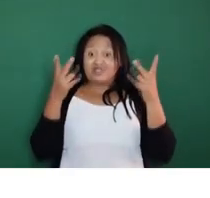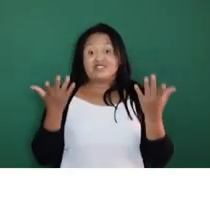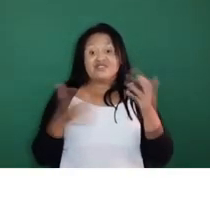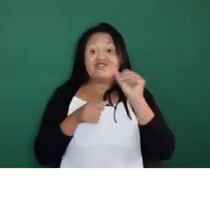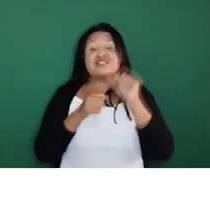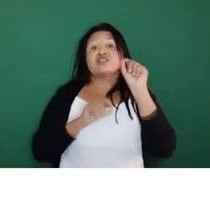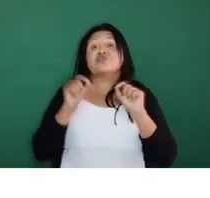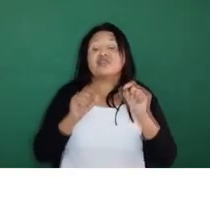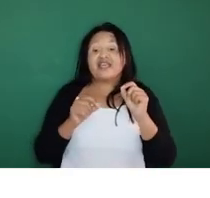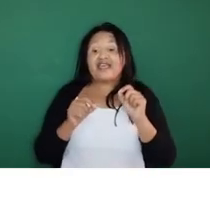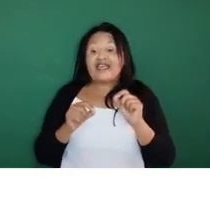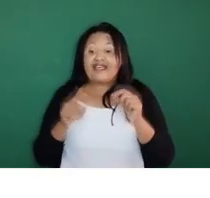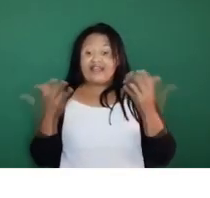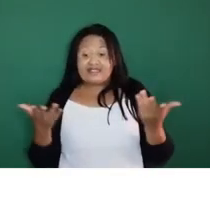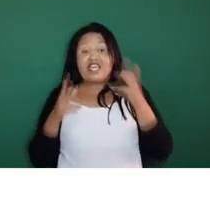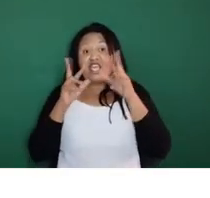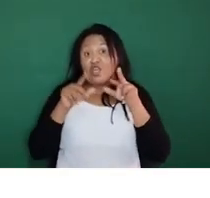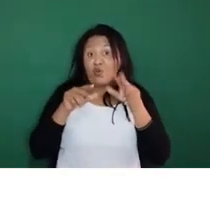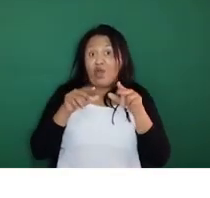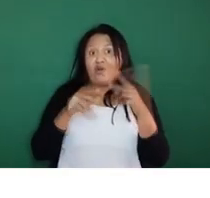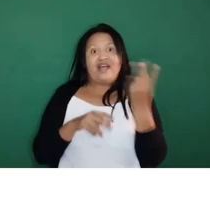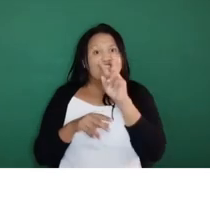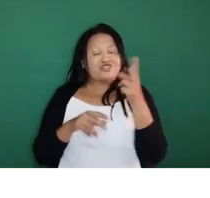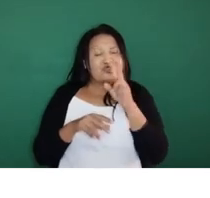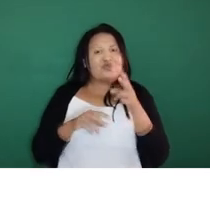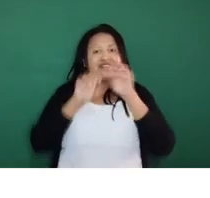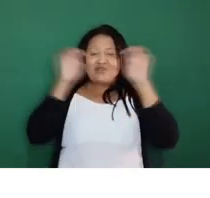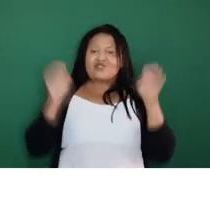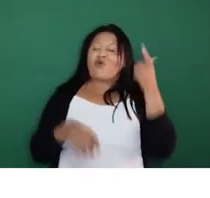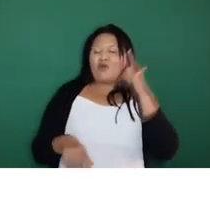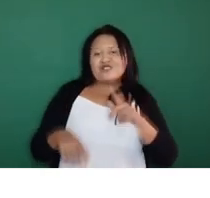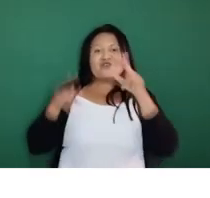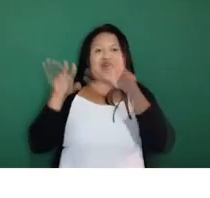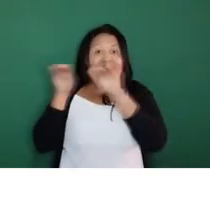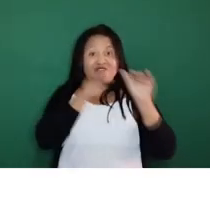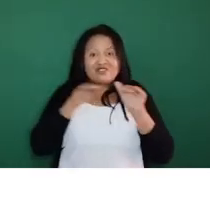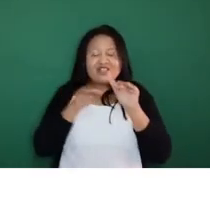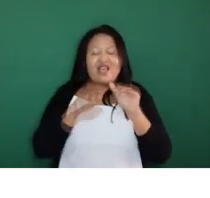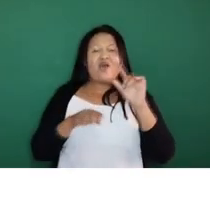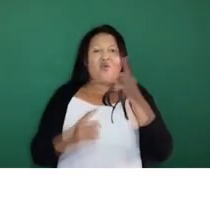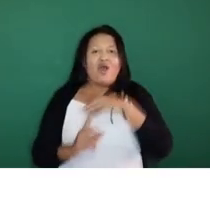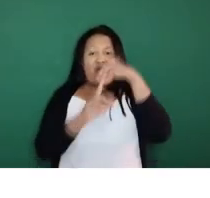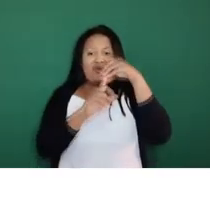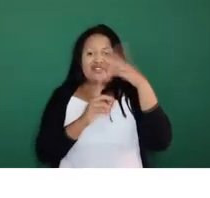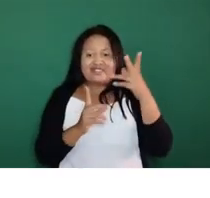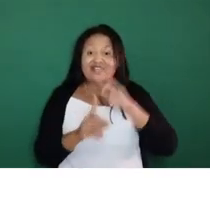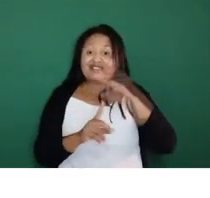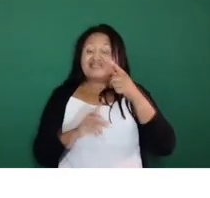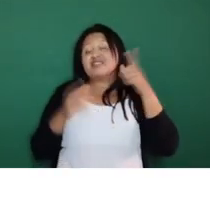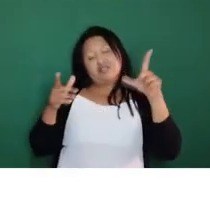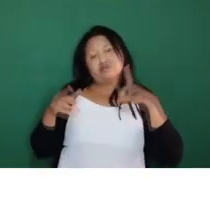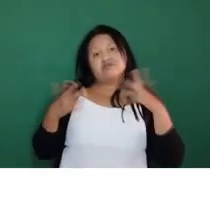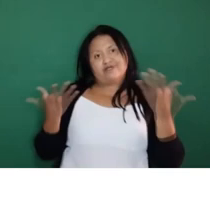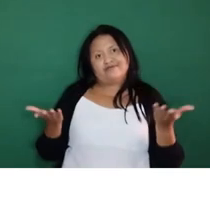fazendo isso igual uma das duas equações eu consigo chegar numa igualdade em que eu tenho uma única grandeza que no caso é o